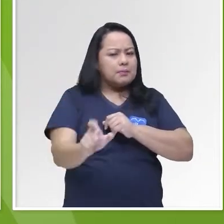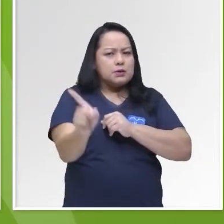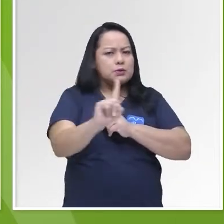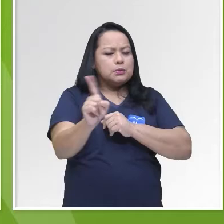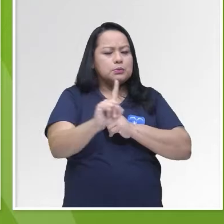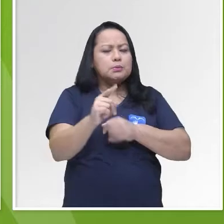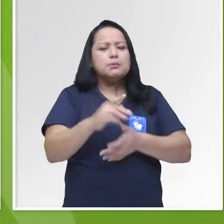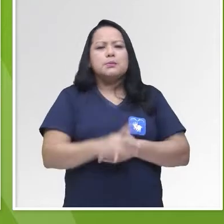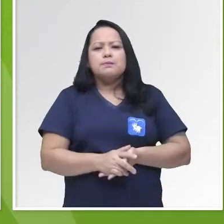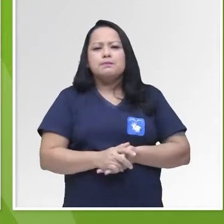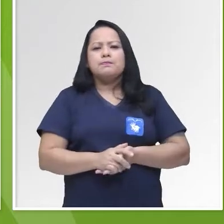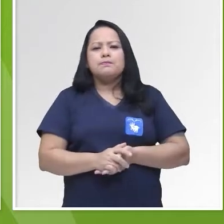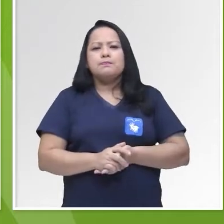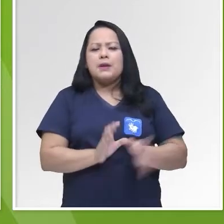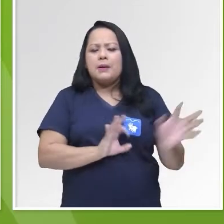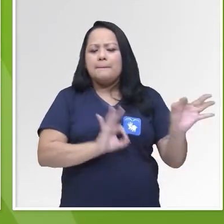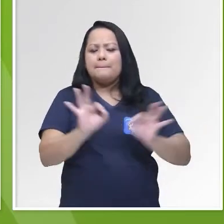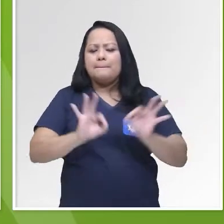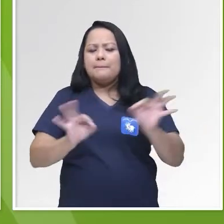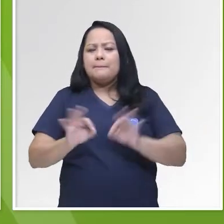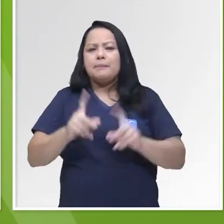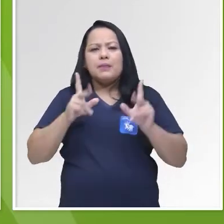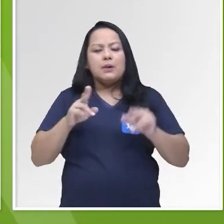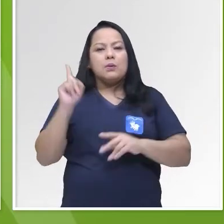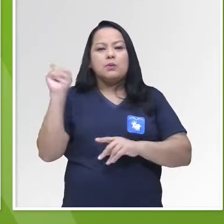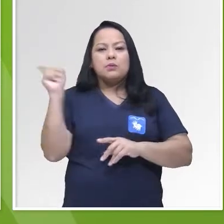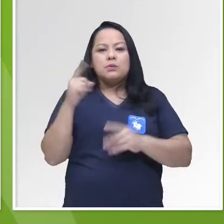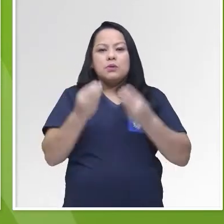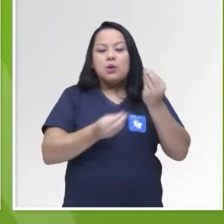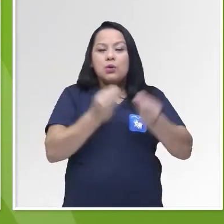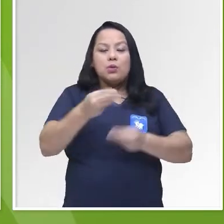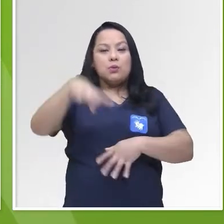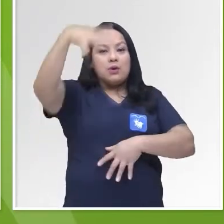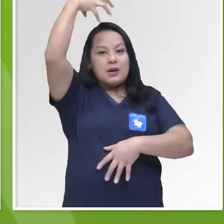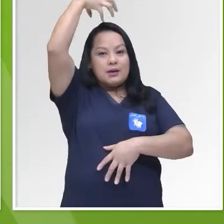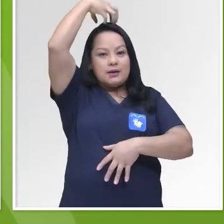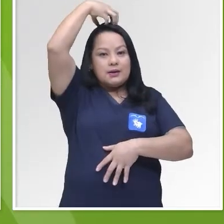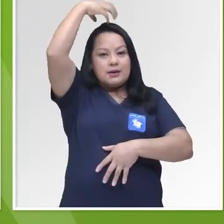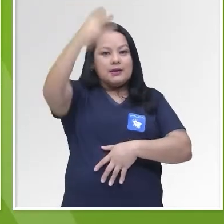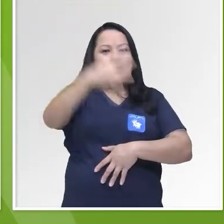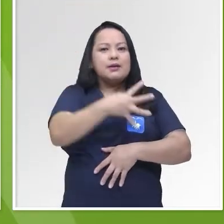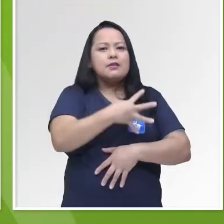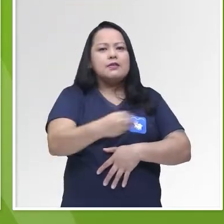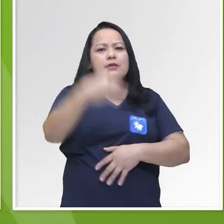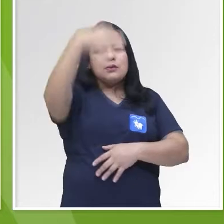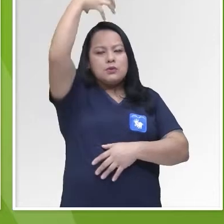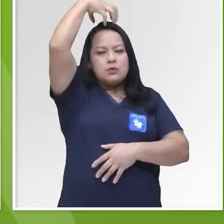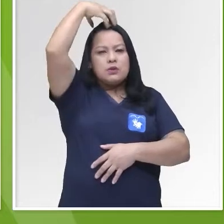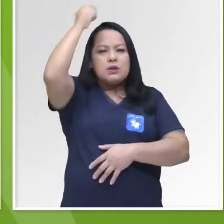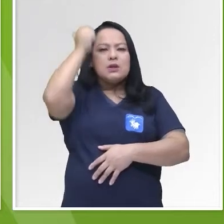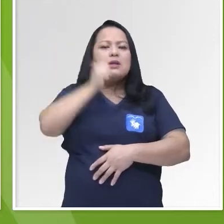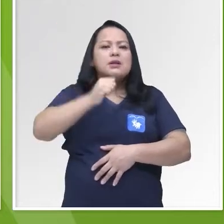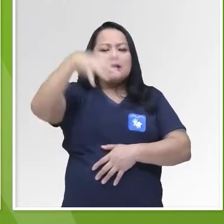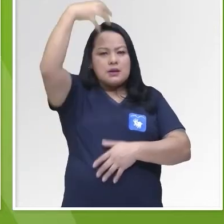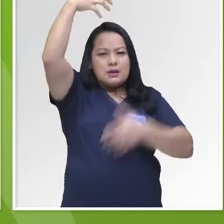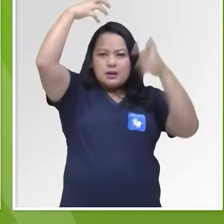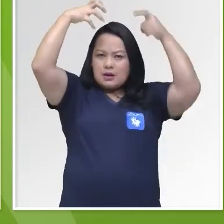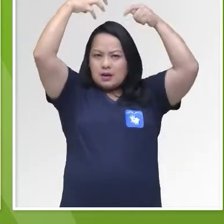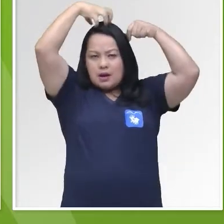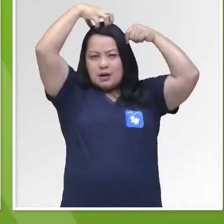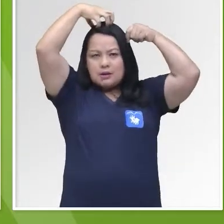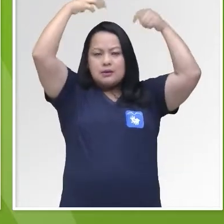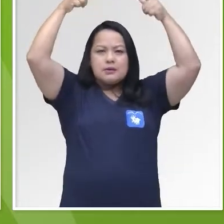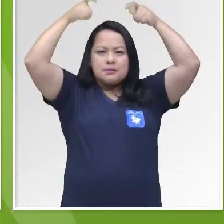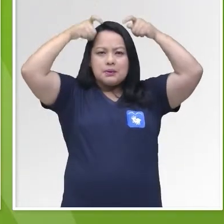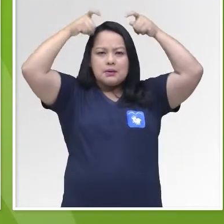que passavam por esse procedimento. Isso eram reis, filhos dos reis, rainhas, que passavam